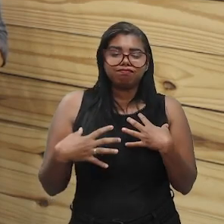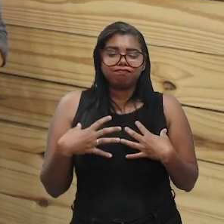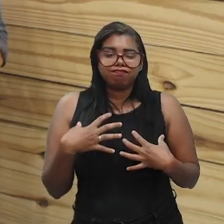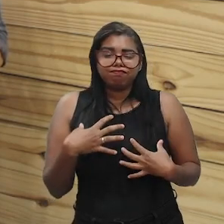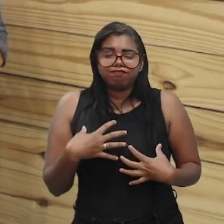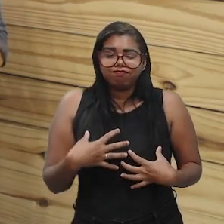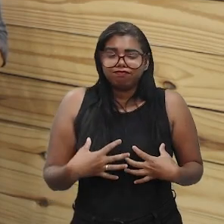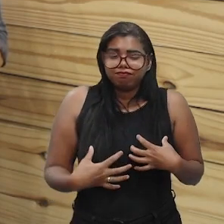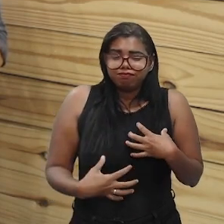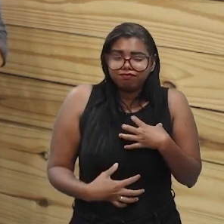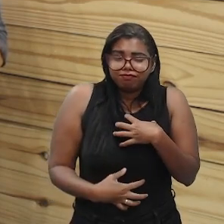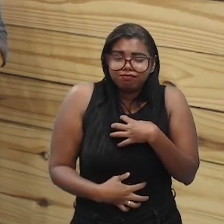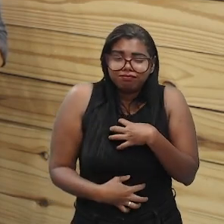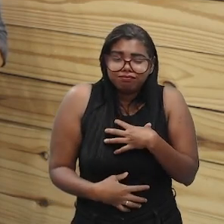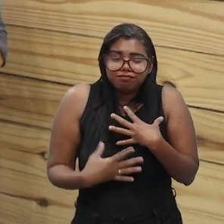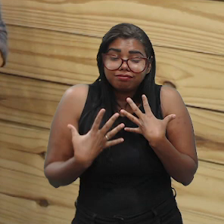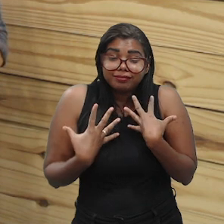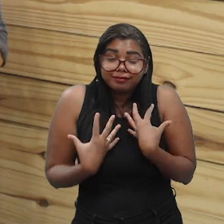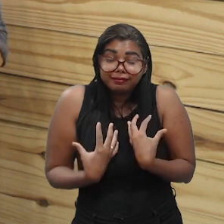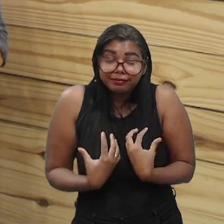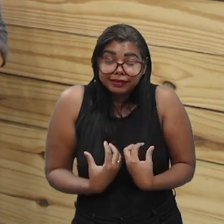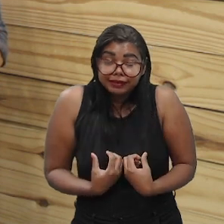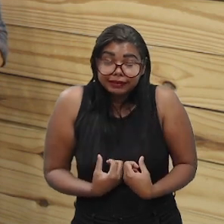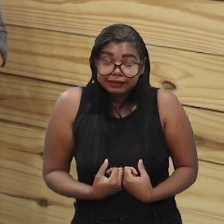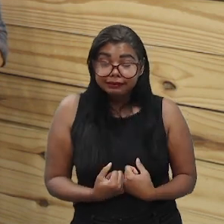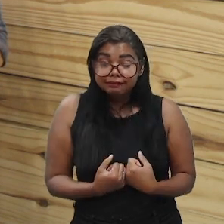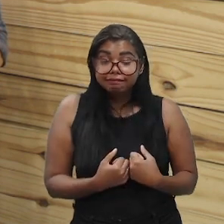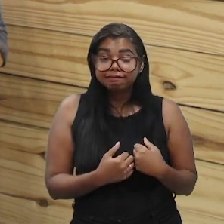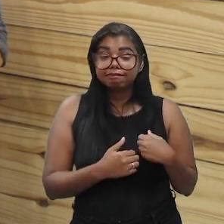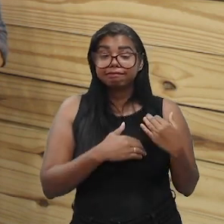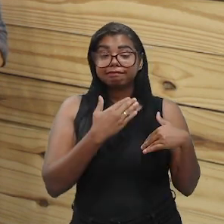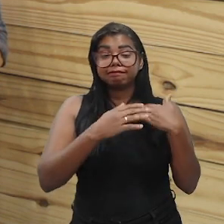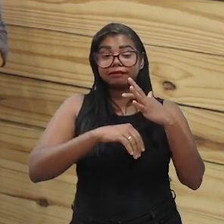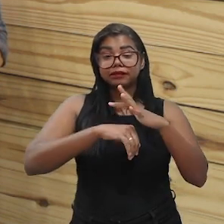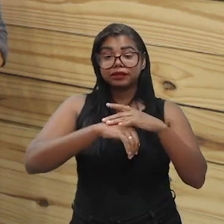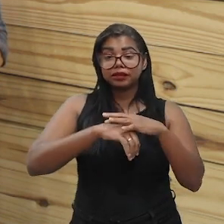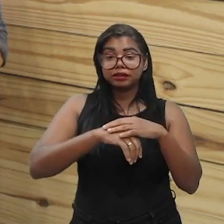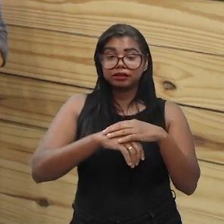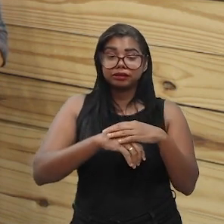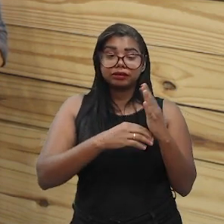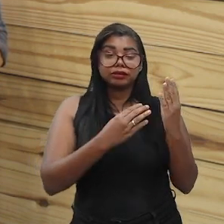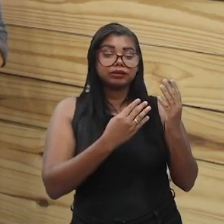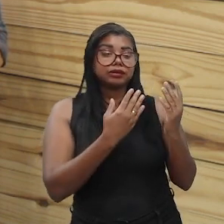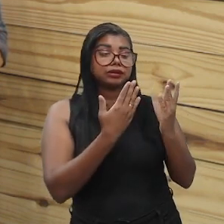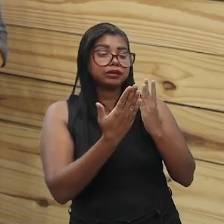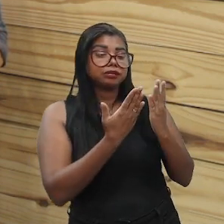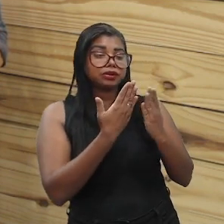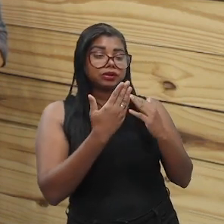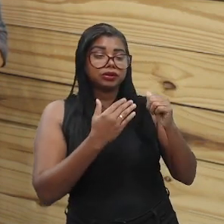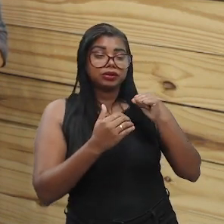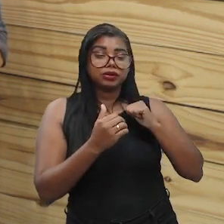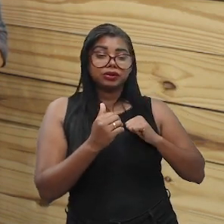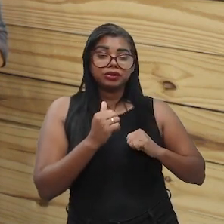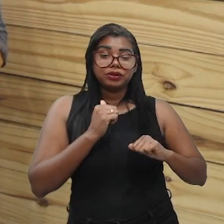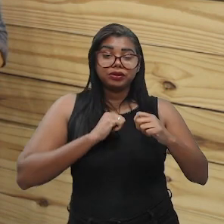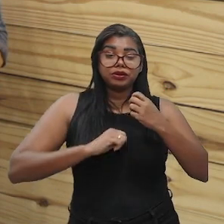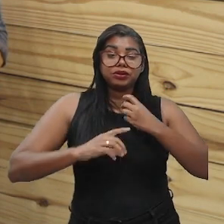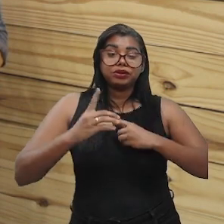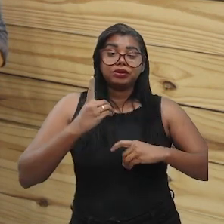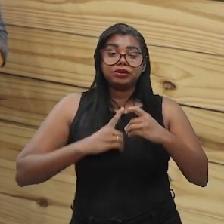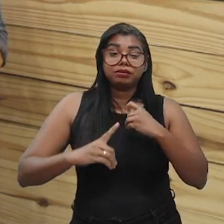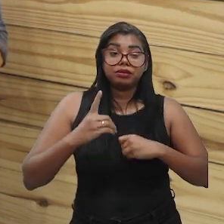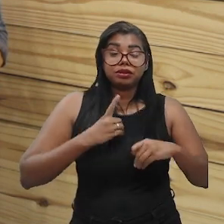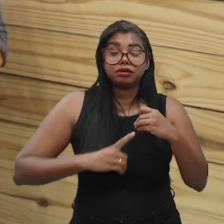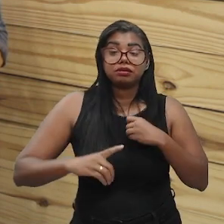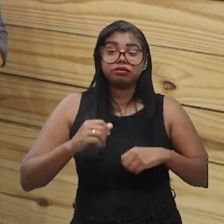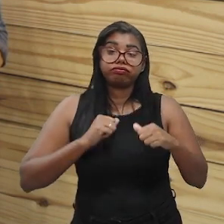um sentimento de desgaste. Às vezes ele desenvolve alguma doença psicológica, ansiedade, depressão, às vezes até